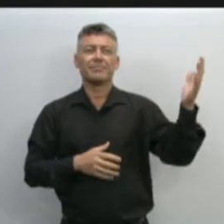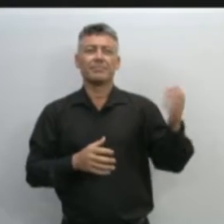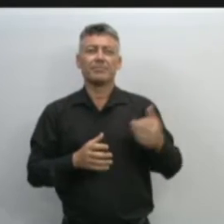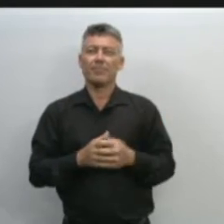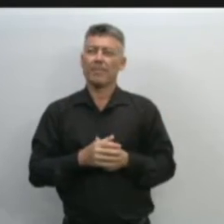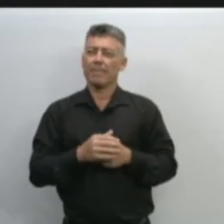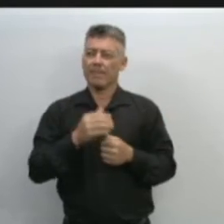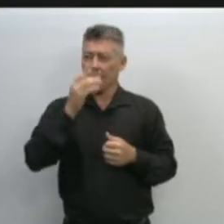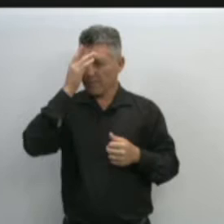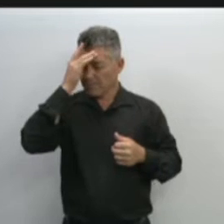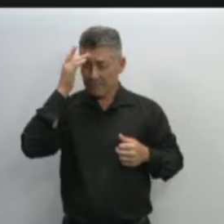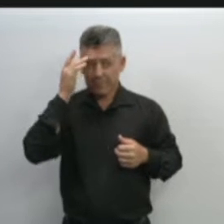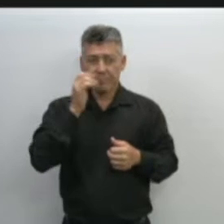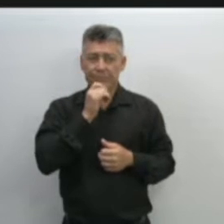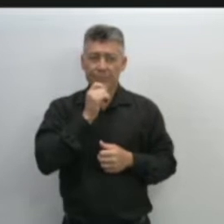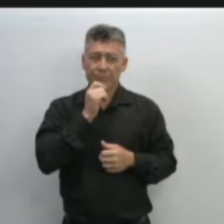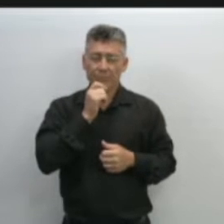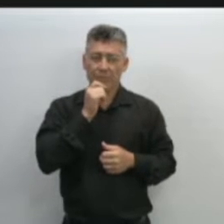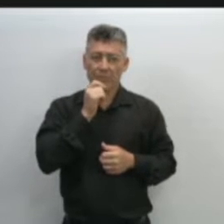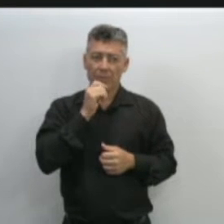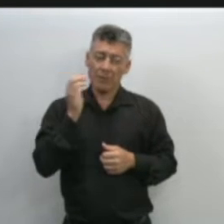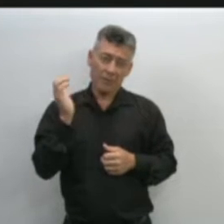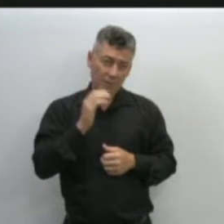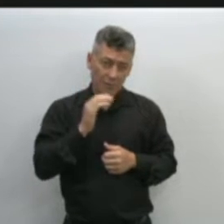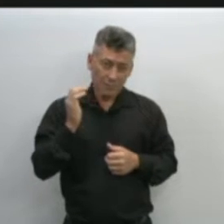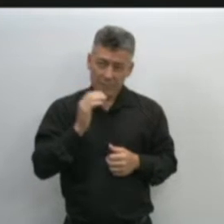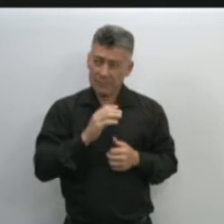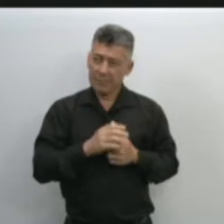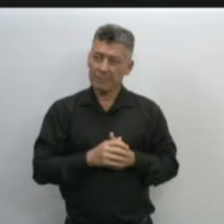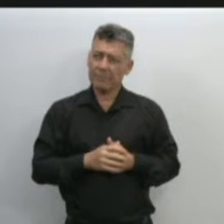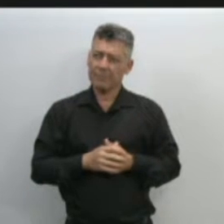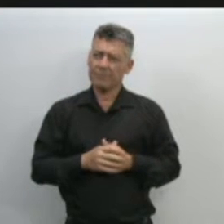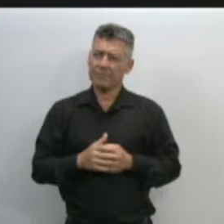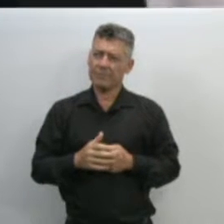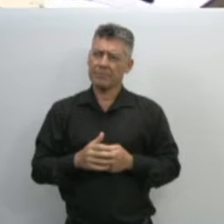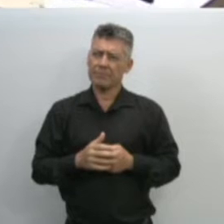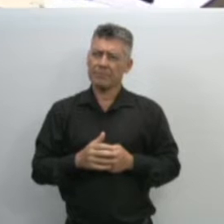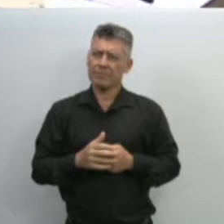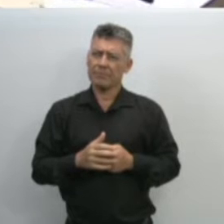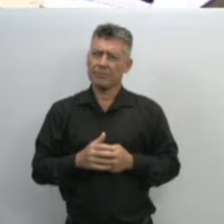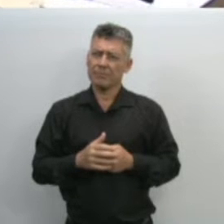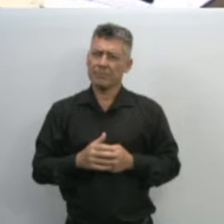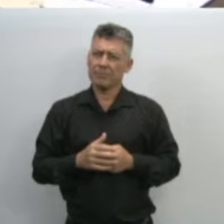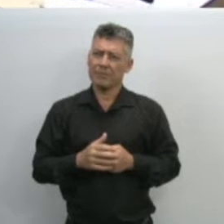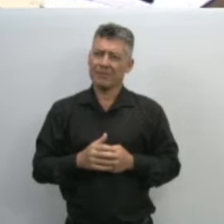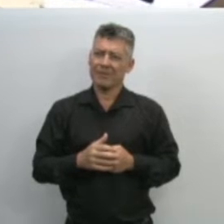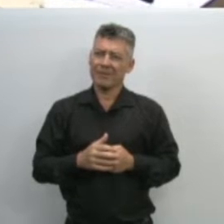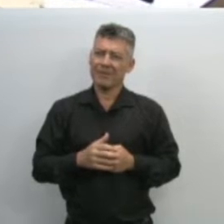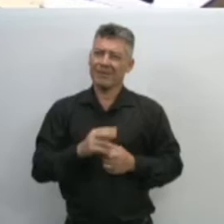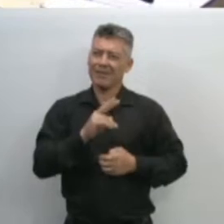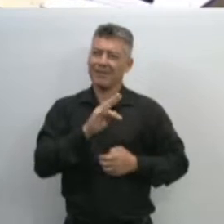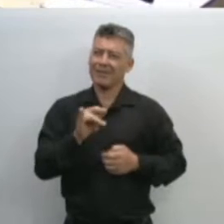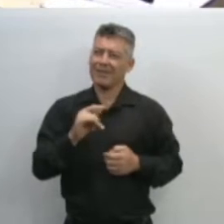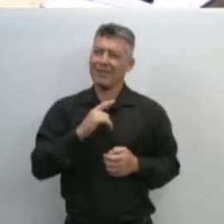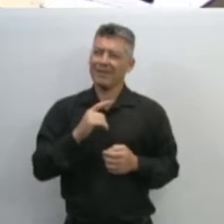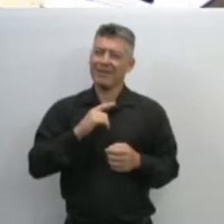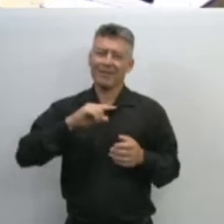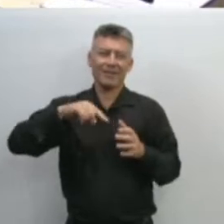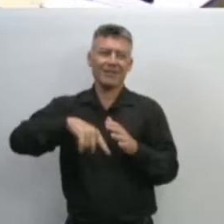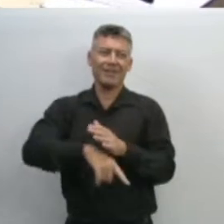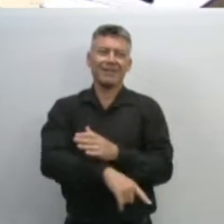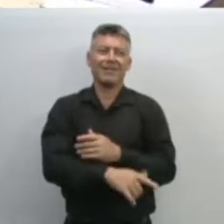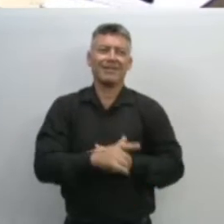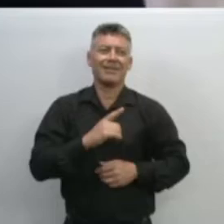pessoas não conseguem ficar na praia logo depois do aterramento. É um vale profundo que as pessoas se Ei,